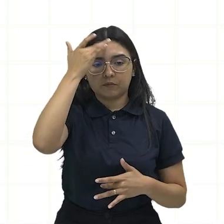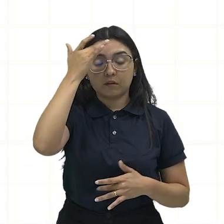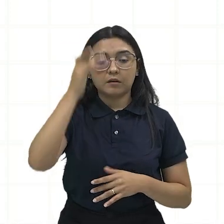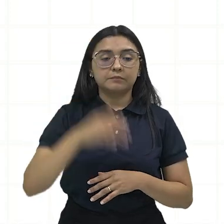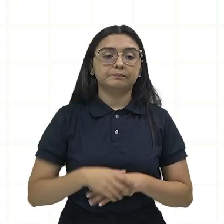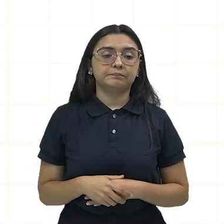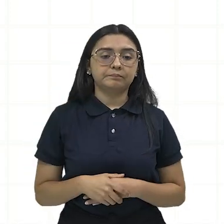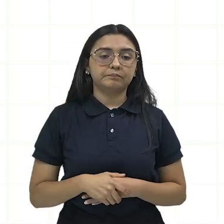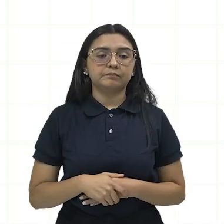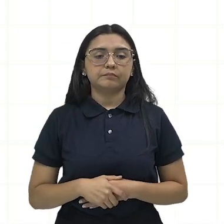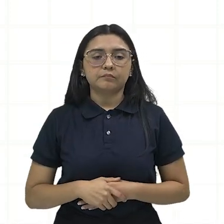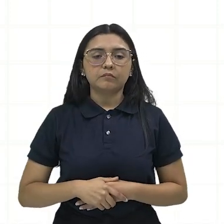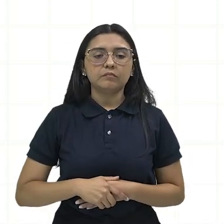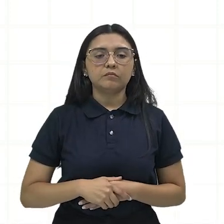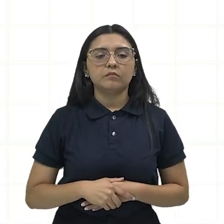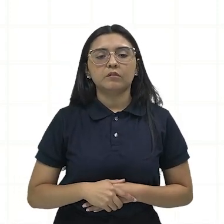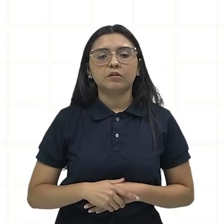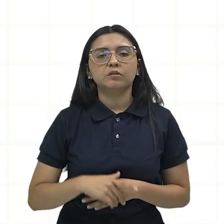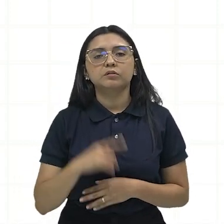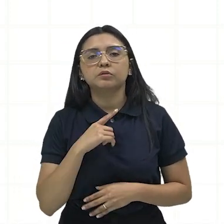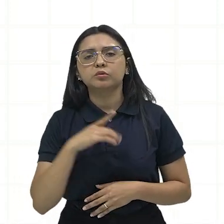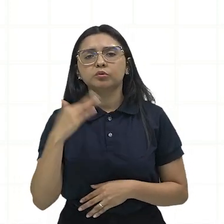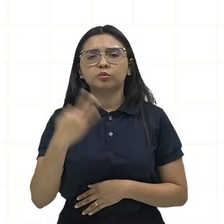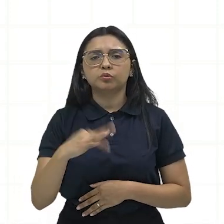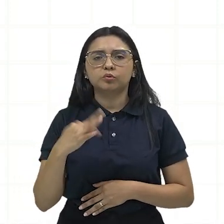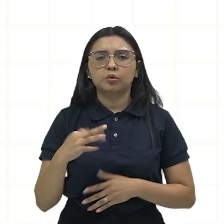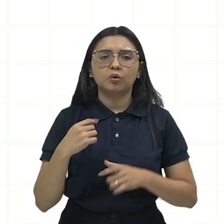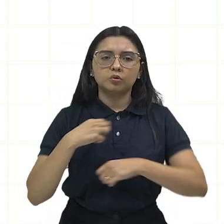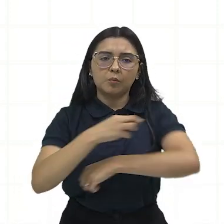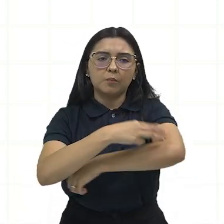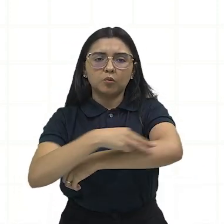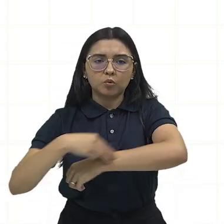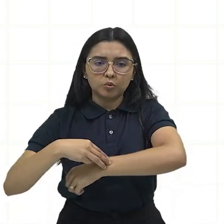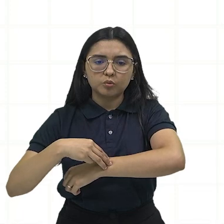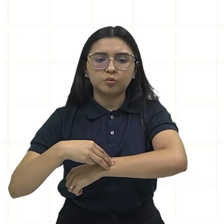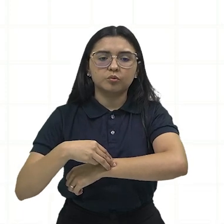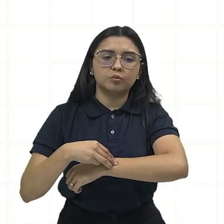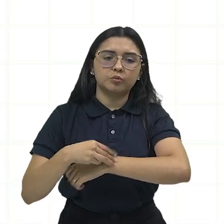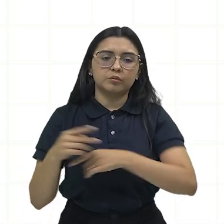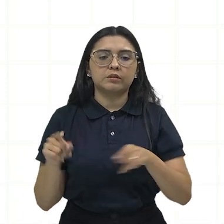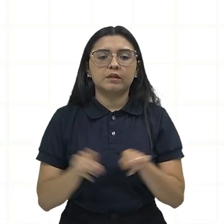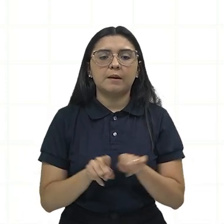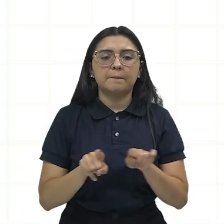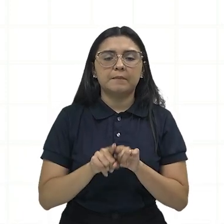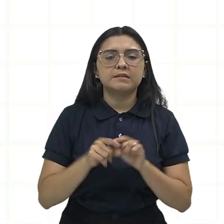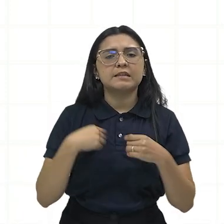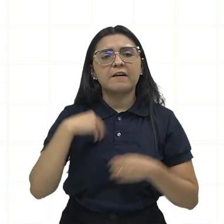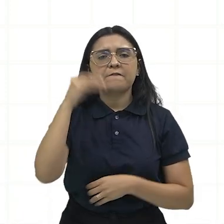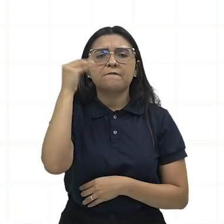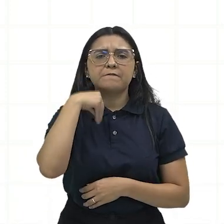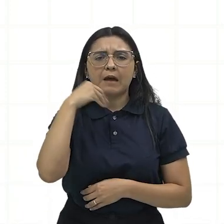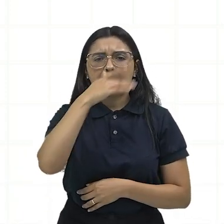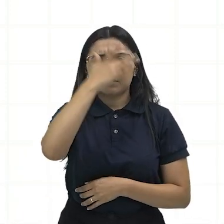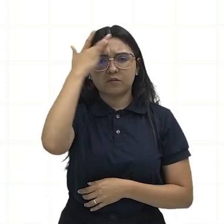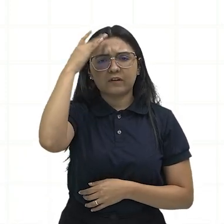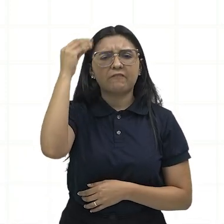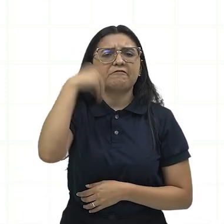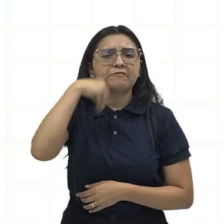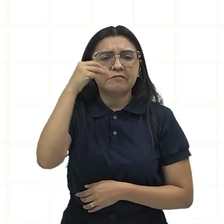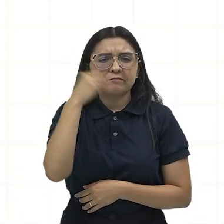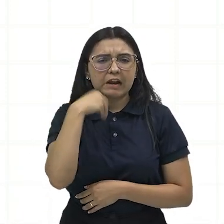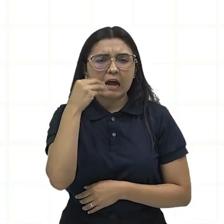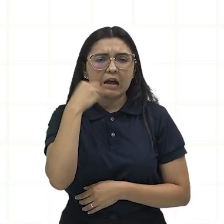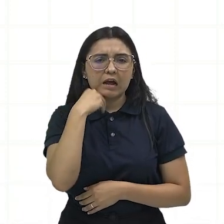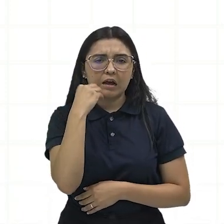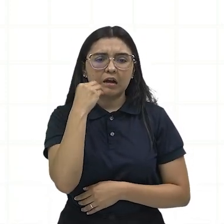malária. Dores nos músculos, diminuição da força física, a pessoa fica fraca, né?